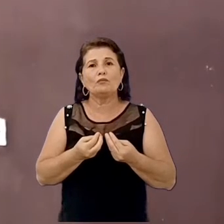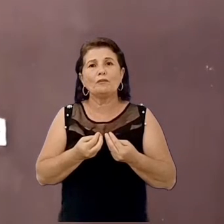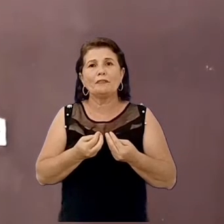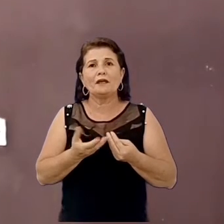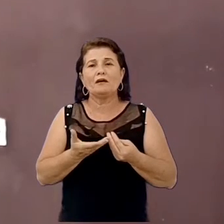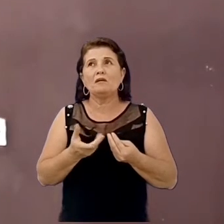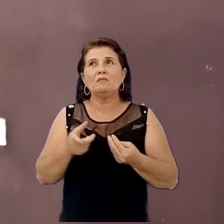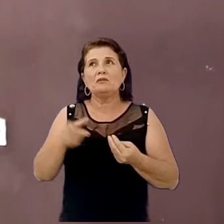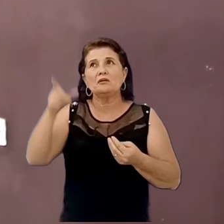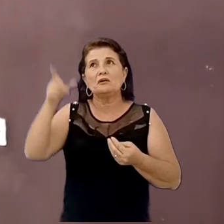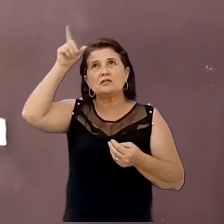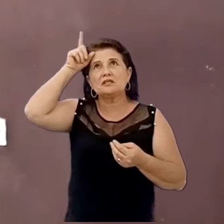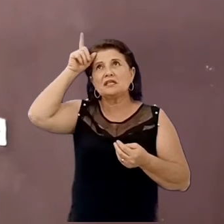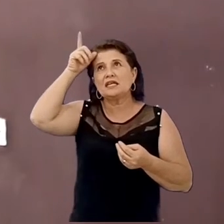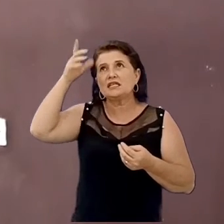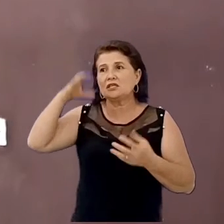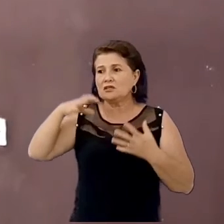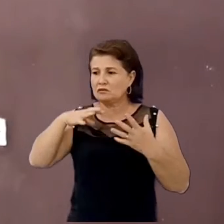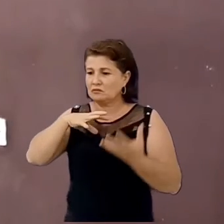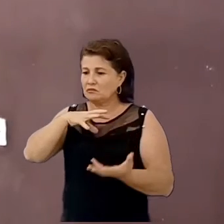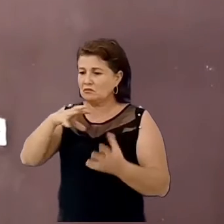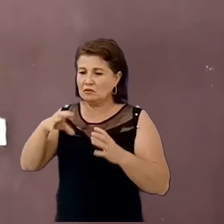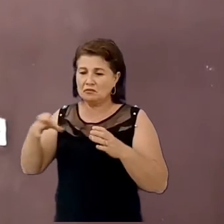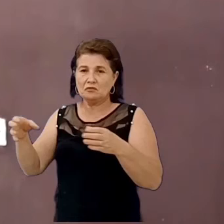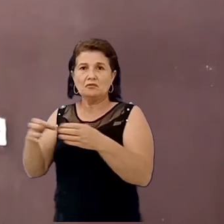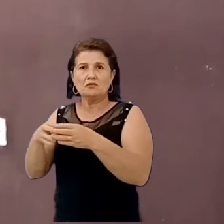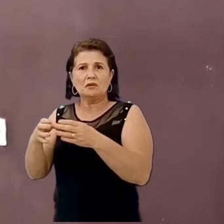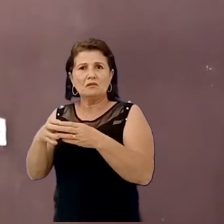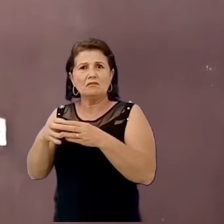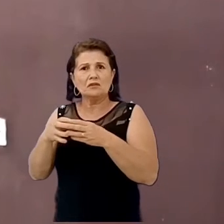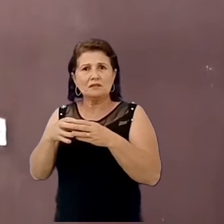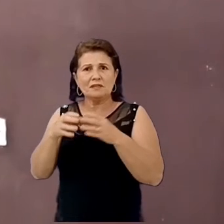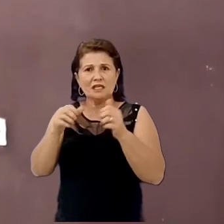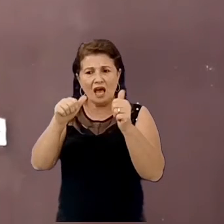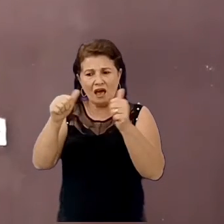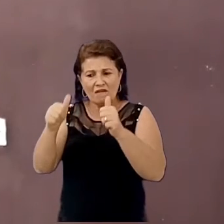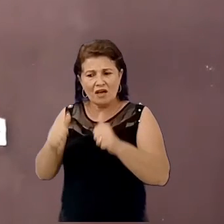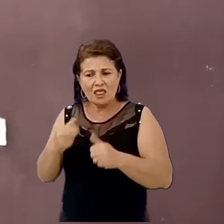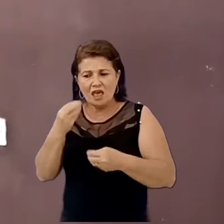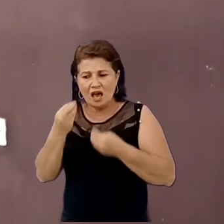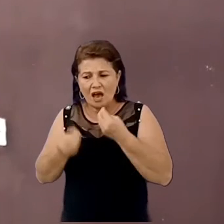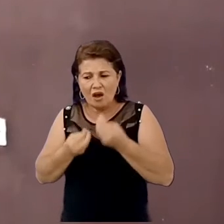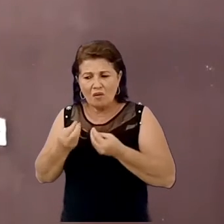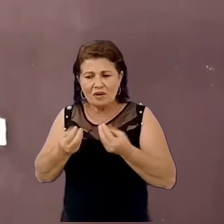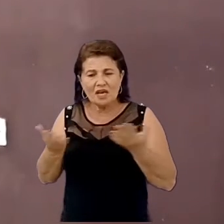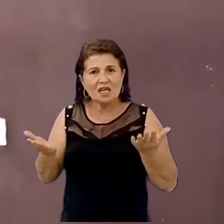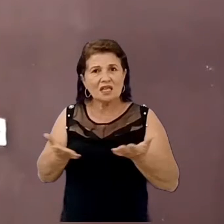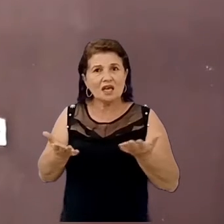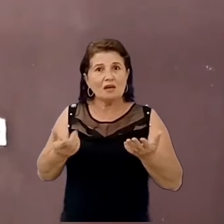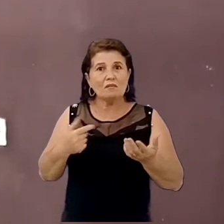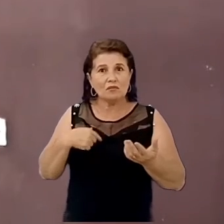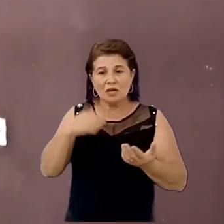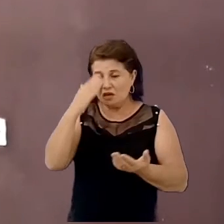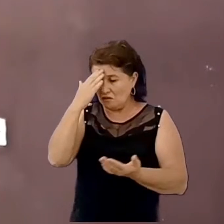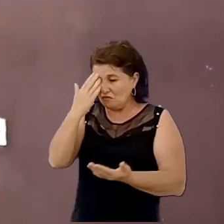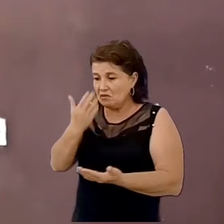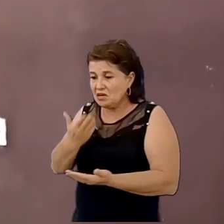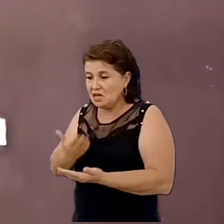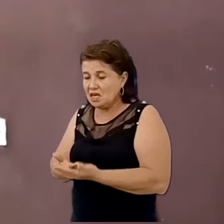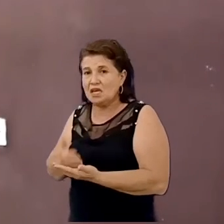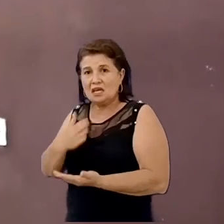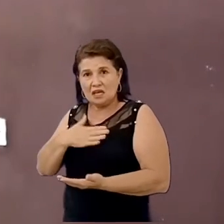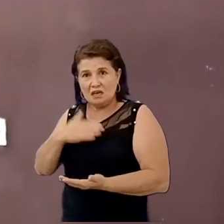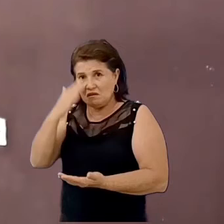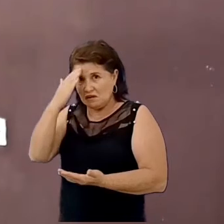nossas lideranças no meio da nossa comunidade? Avalie isso também. E eu digo isso também porque eu creio que nós